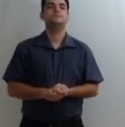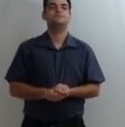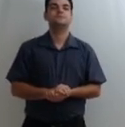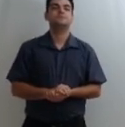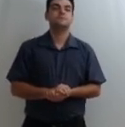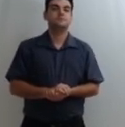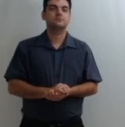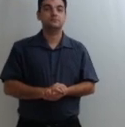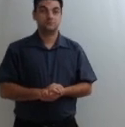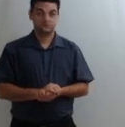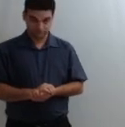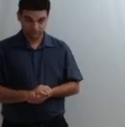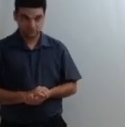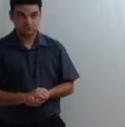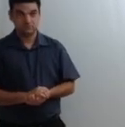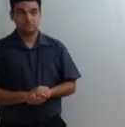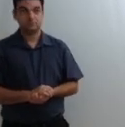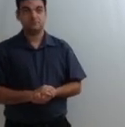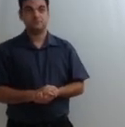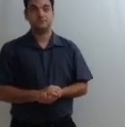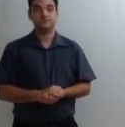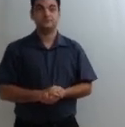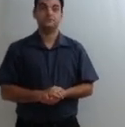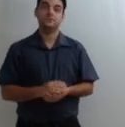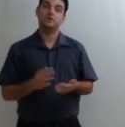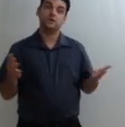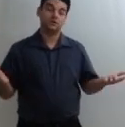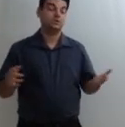que não mereceram qualquer comentário dos pares.